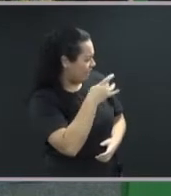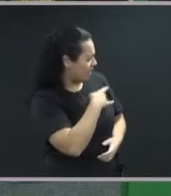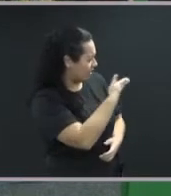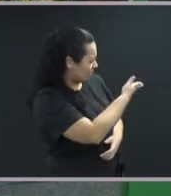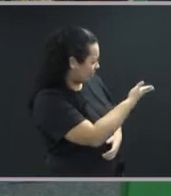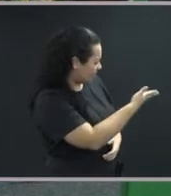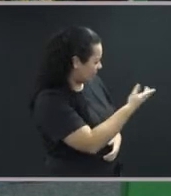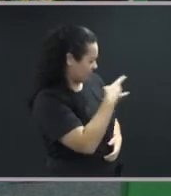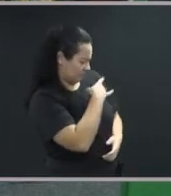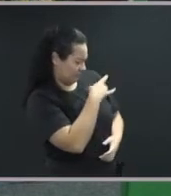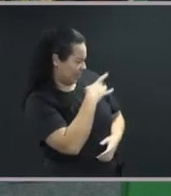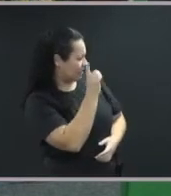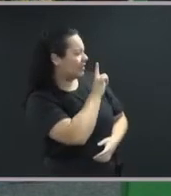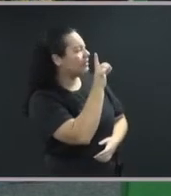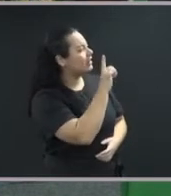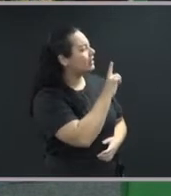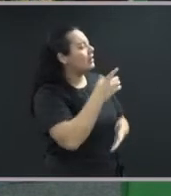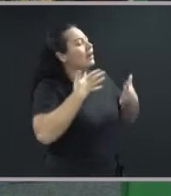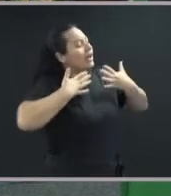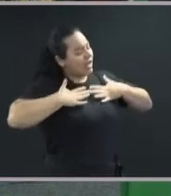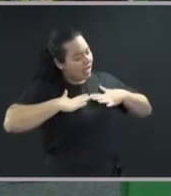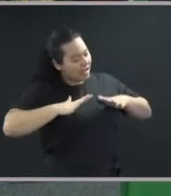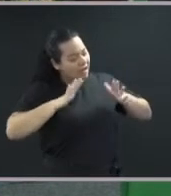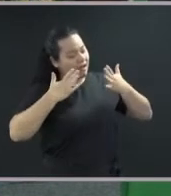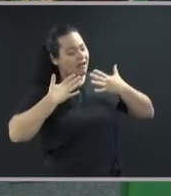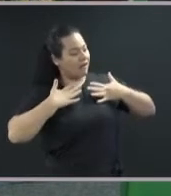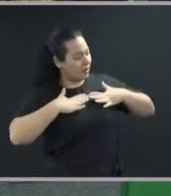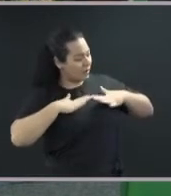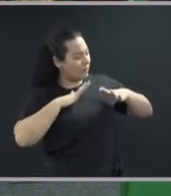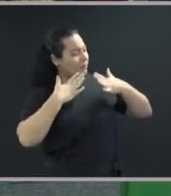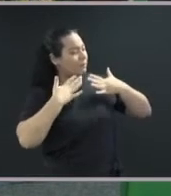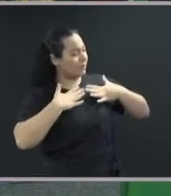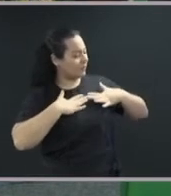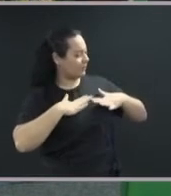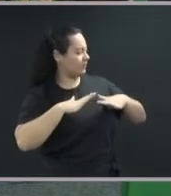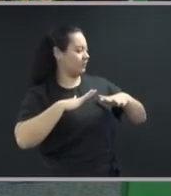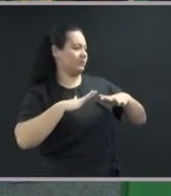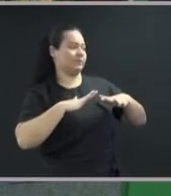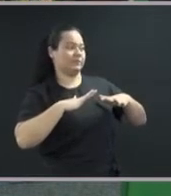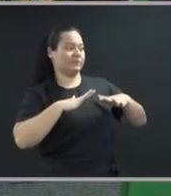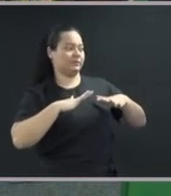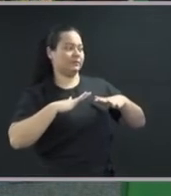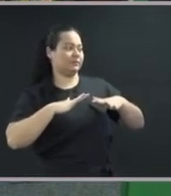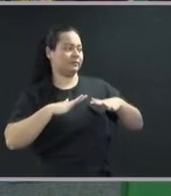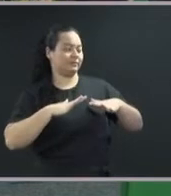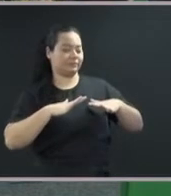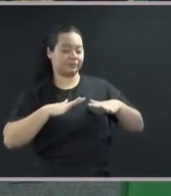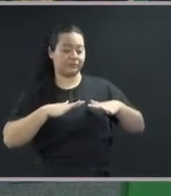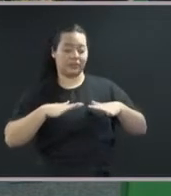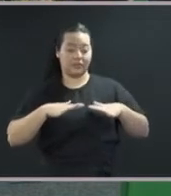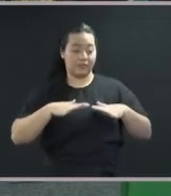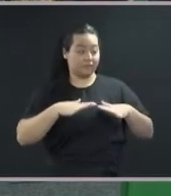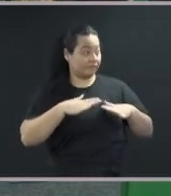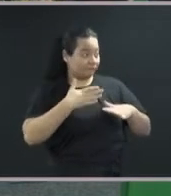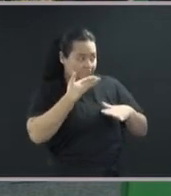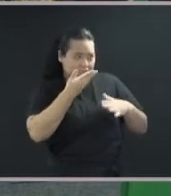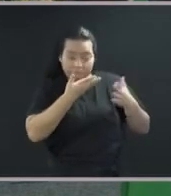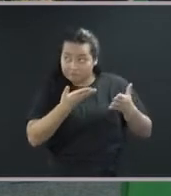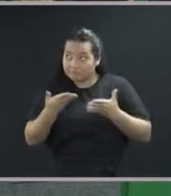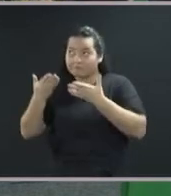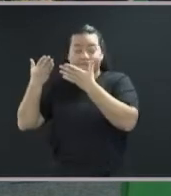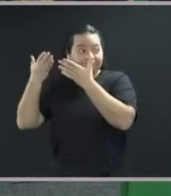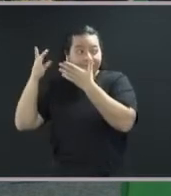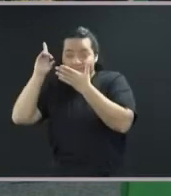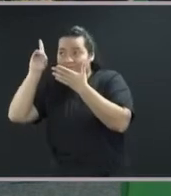parece que a obra não vai, fique tranquilo. Use o recurso dele. papai. A minha força já